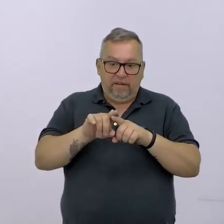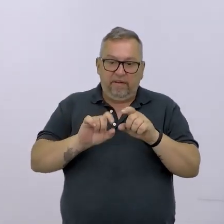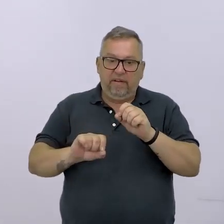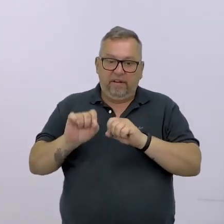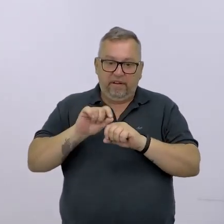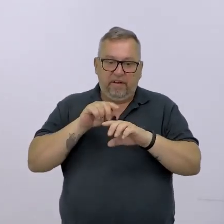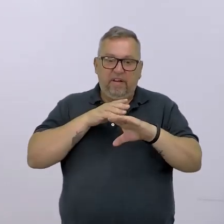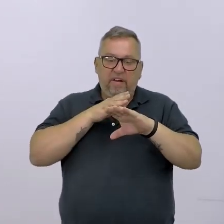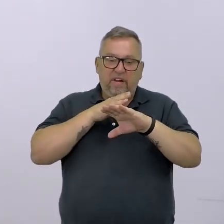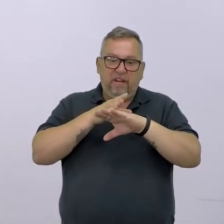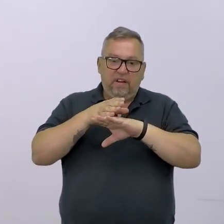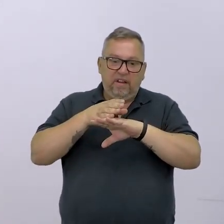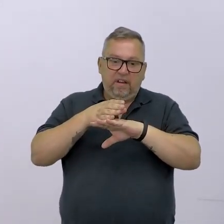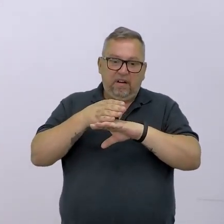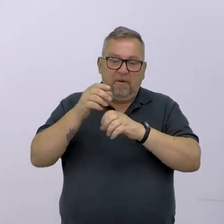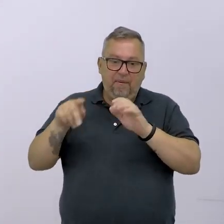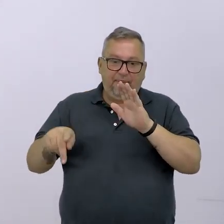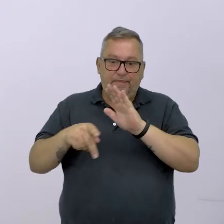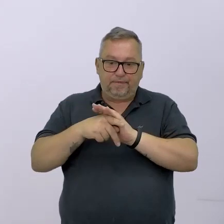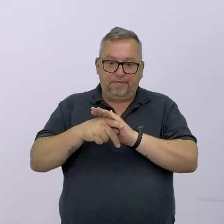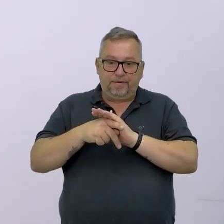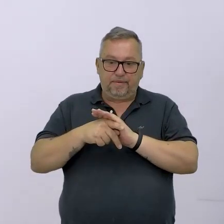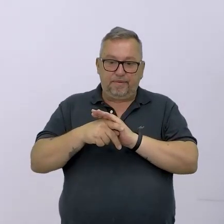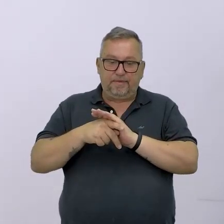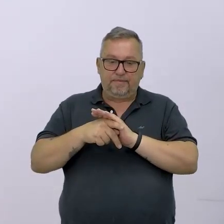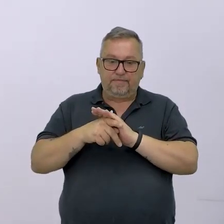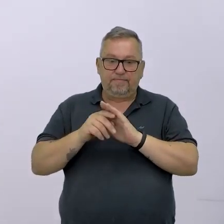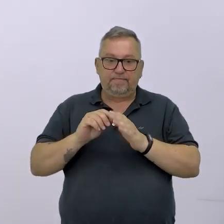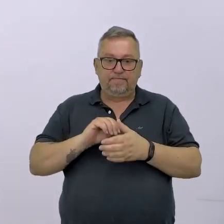indo para essa parte, para esse mínimo